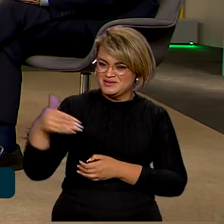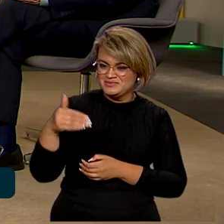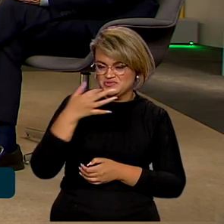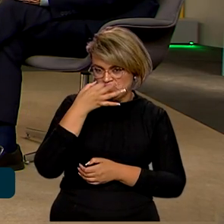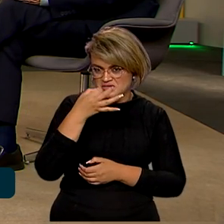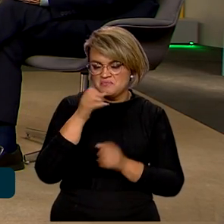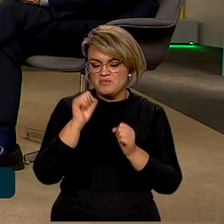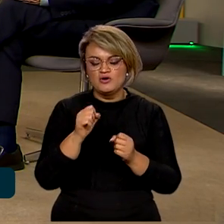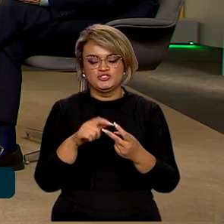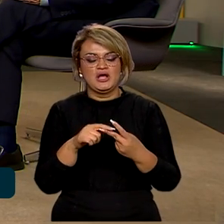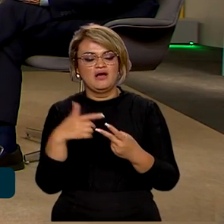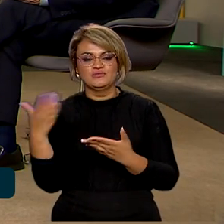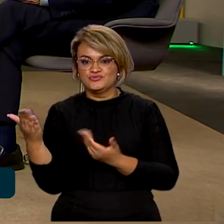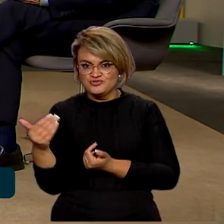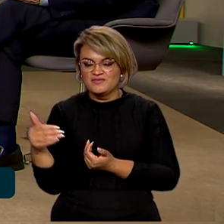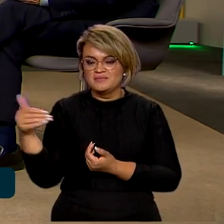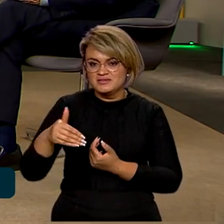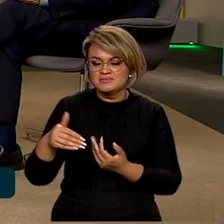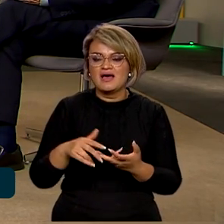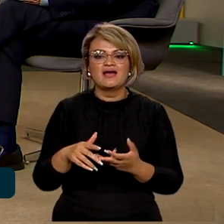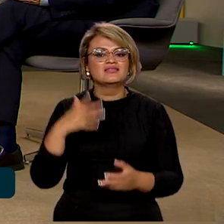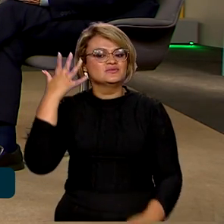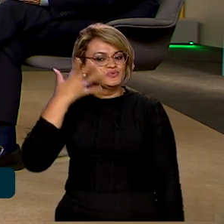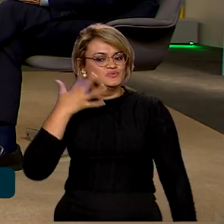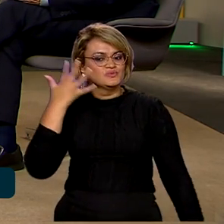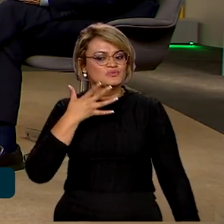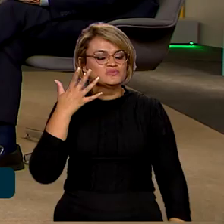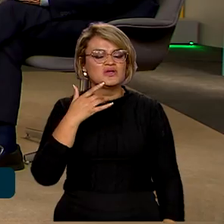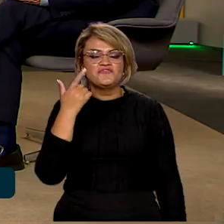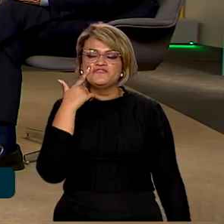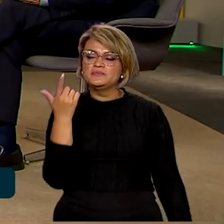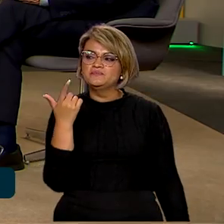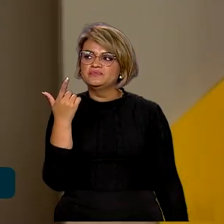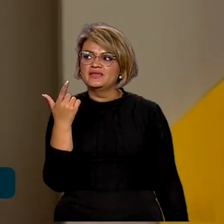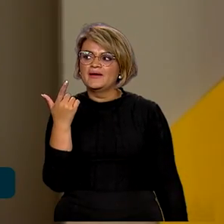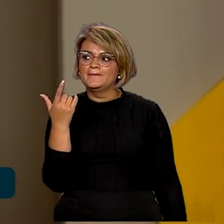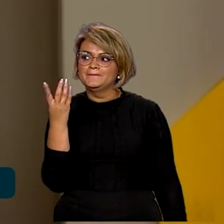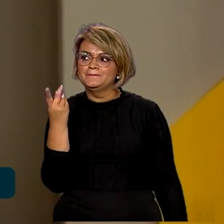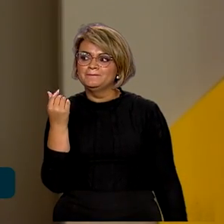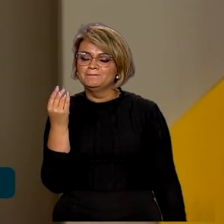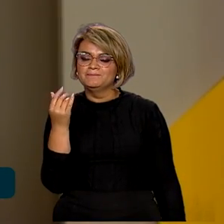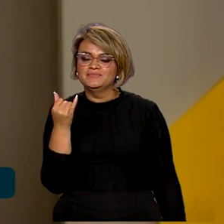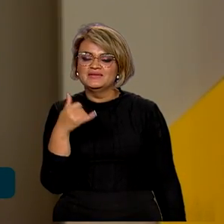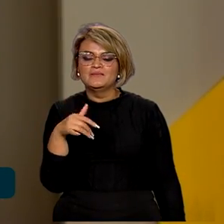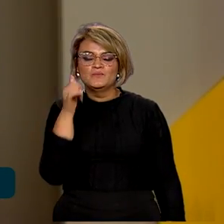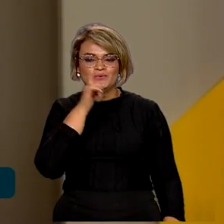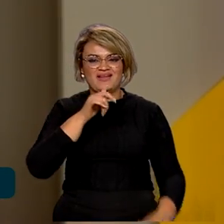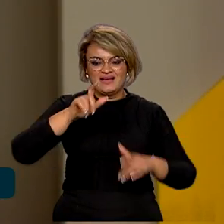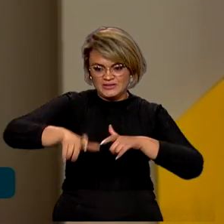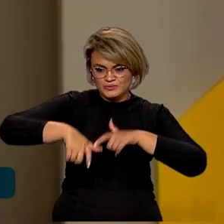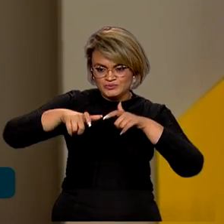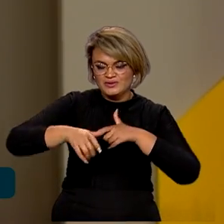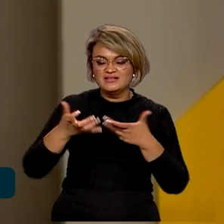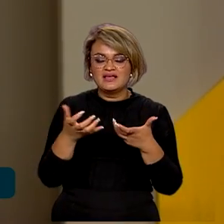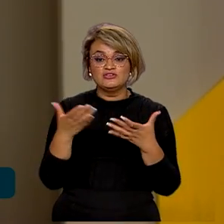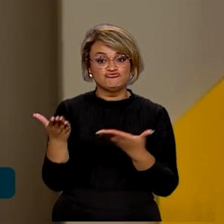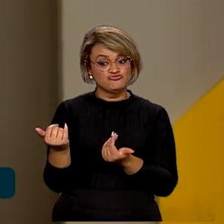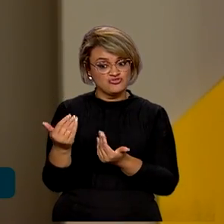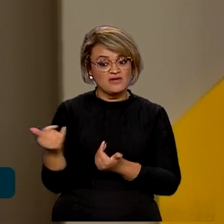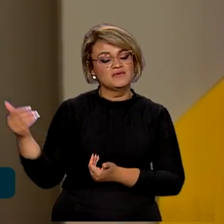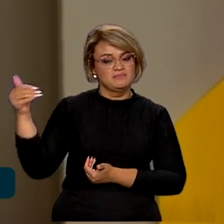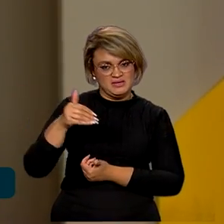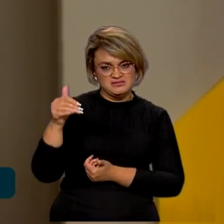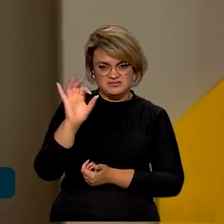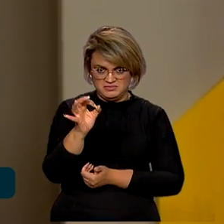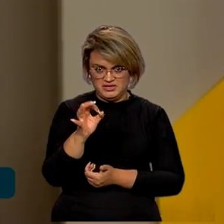com a juventude. Inclusive, nos discursos de abertura, eu estava vendo que as agricultoras querem que a juventude permaneça